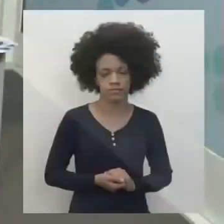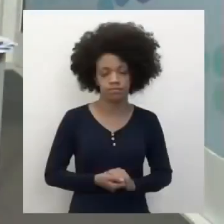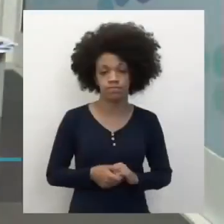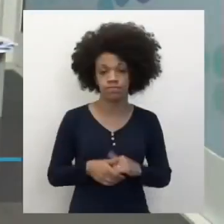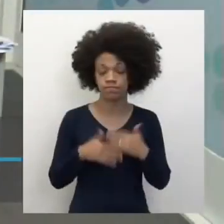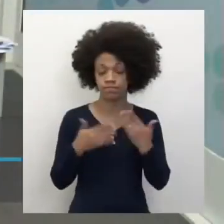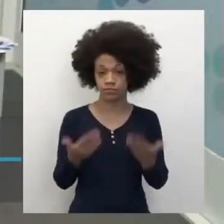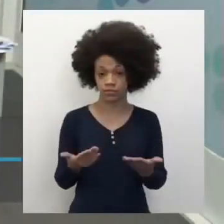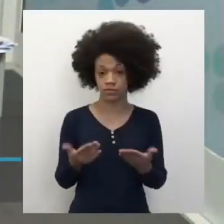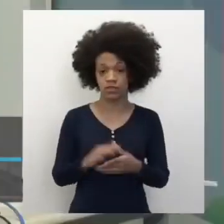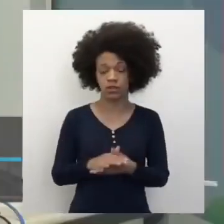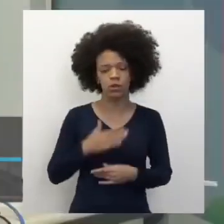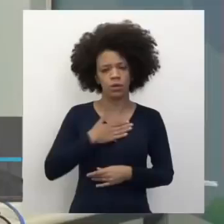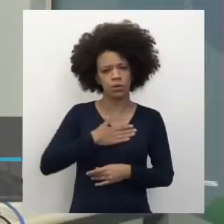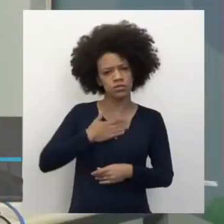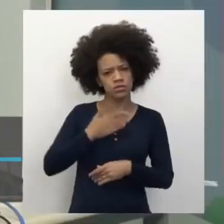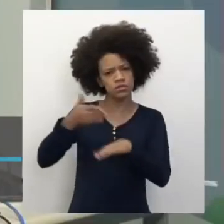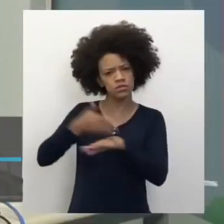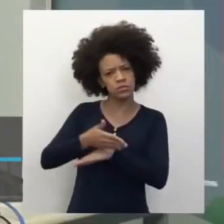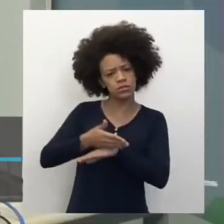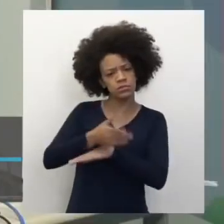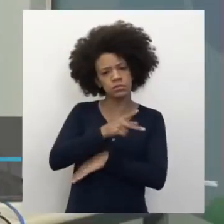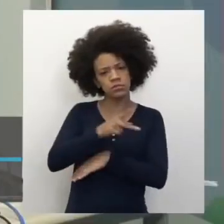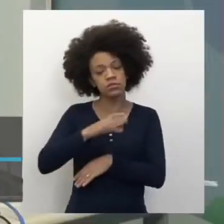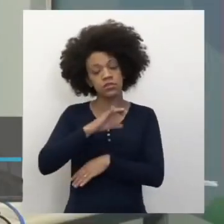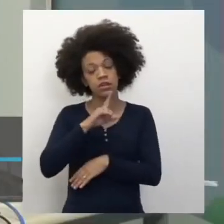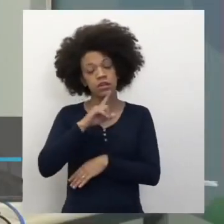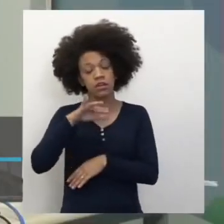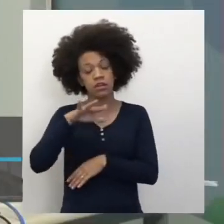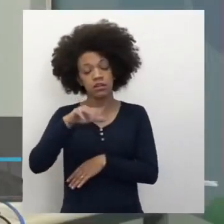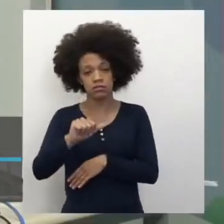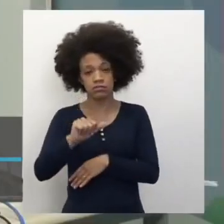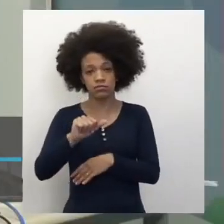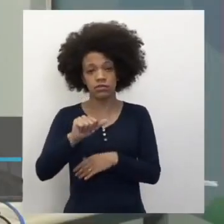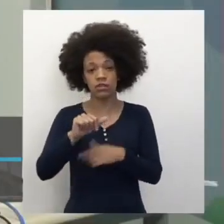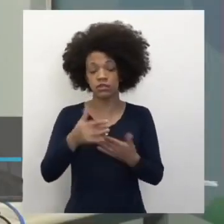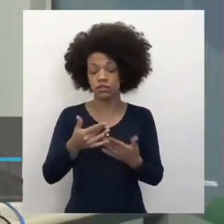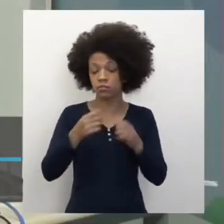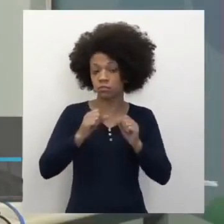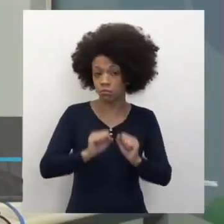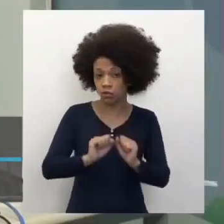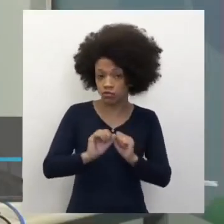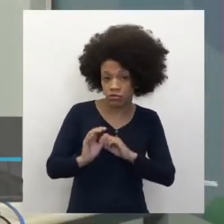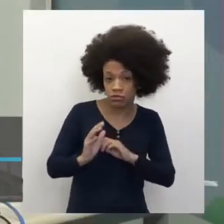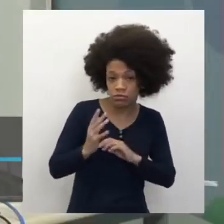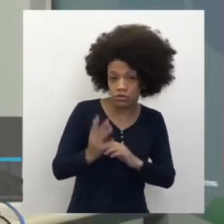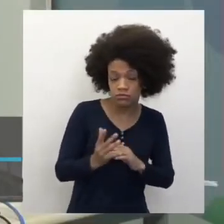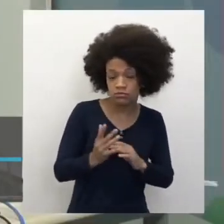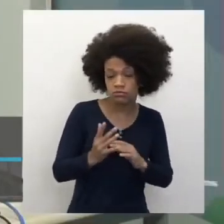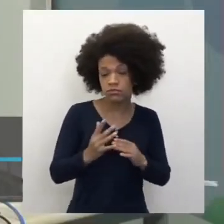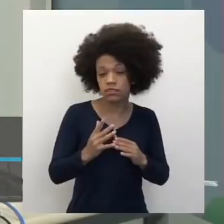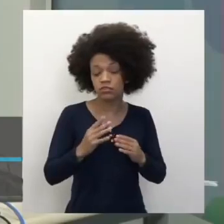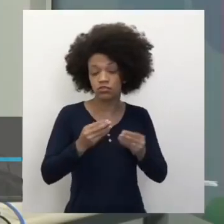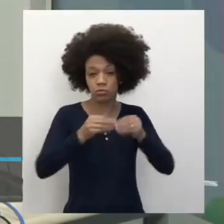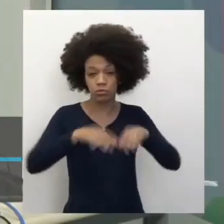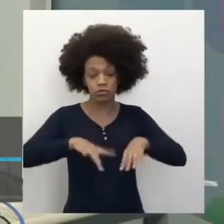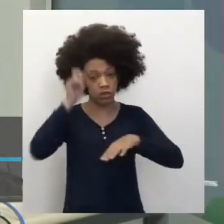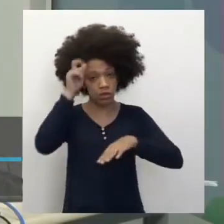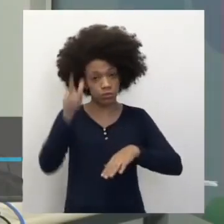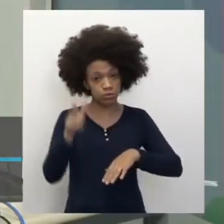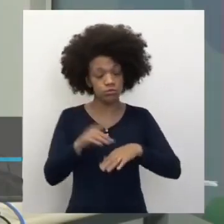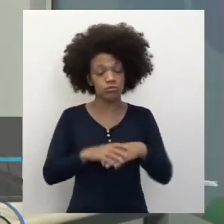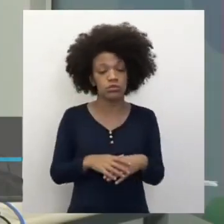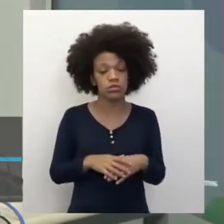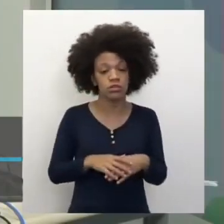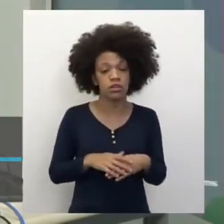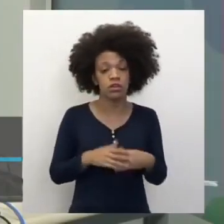Gostei dessa participação aqui da professora Cláudia, colocou que pode afetar a cultura, espera que rodou aqui,